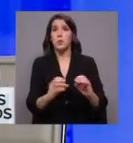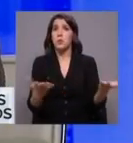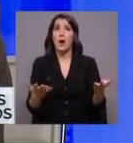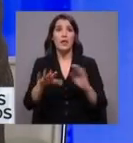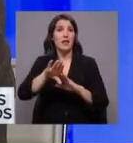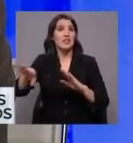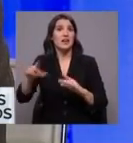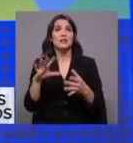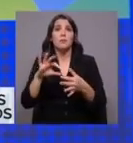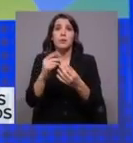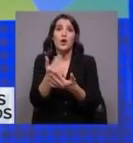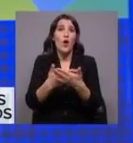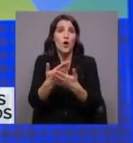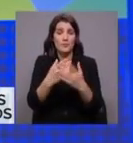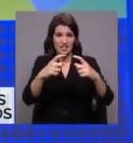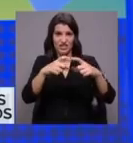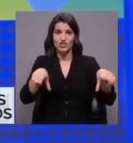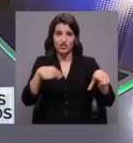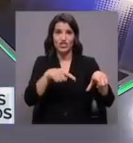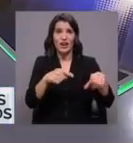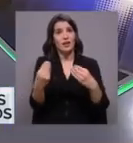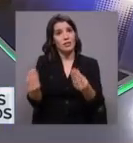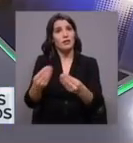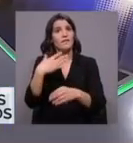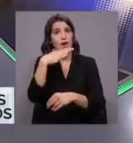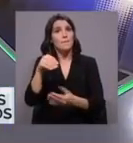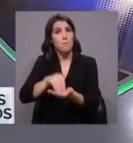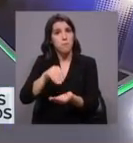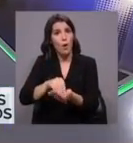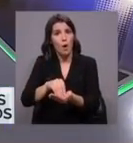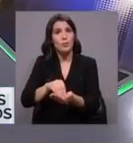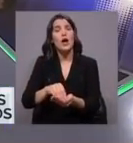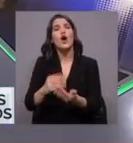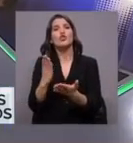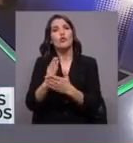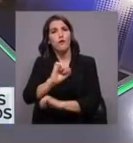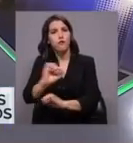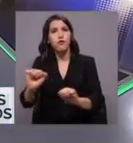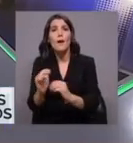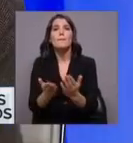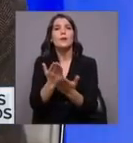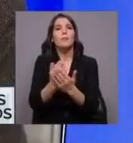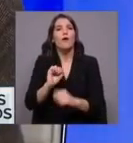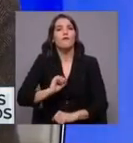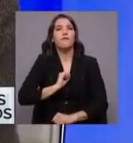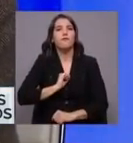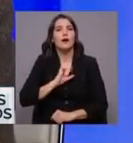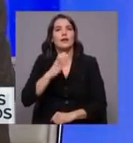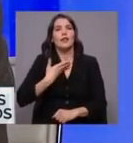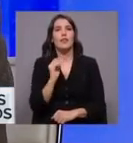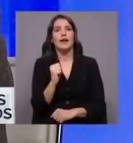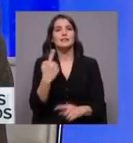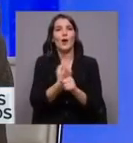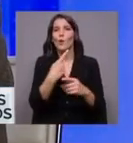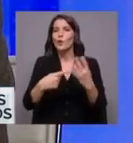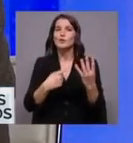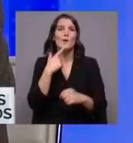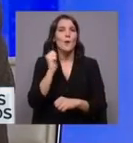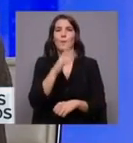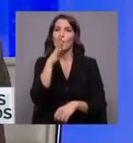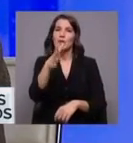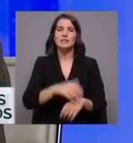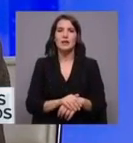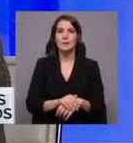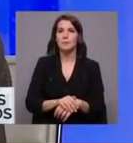é famílias mais pobres é uma proposta por favor vocês não podem